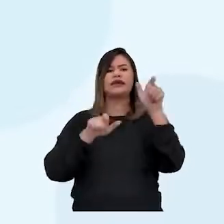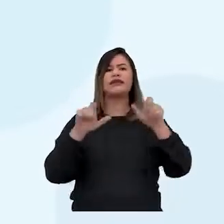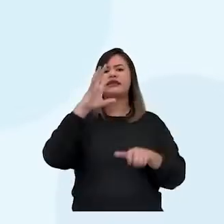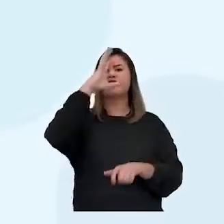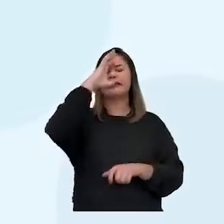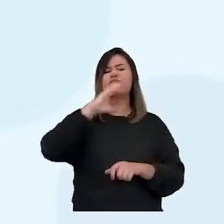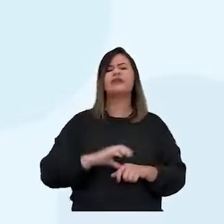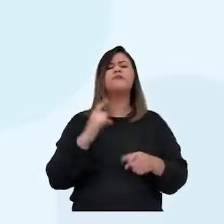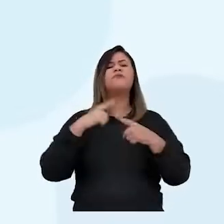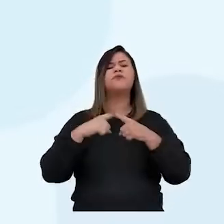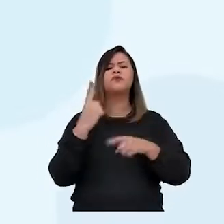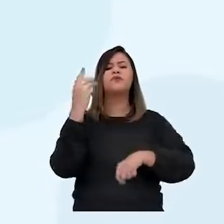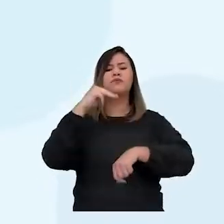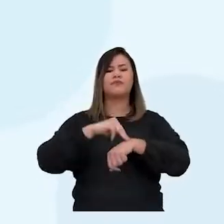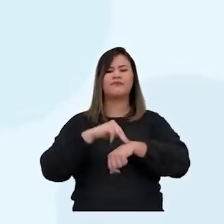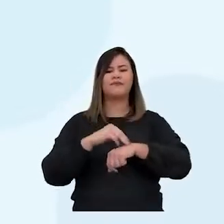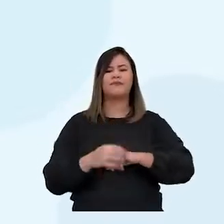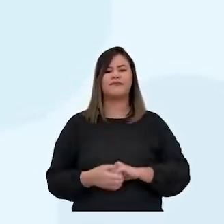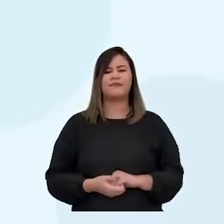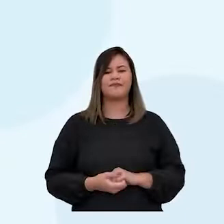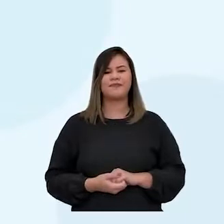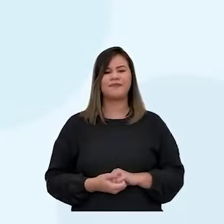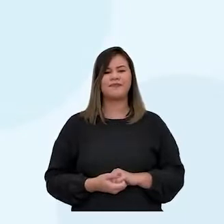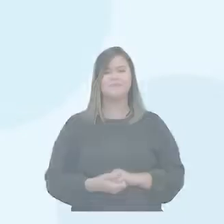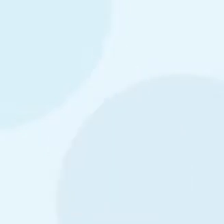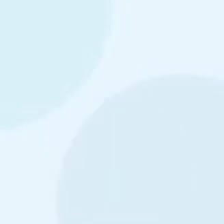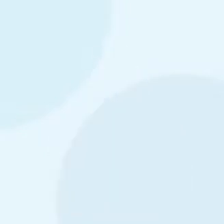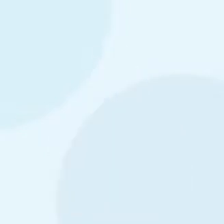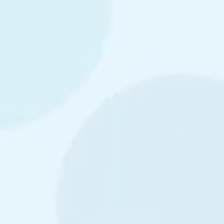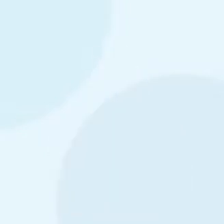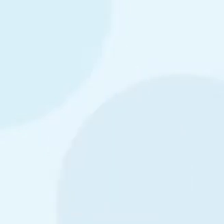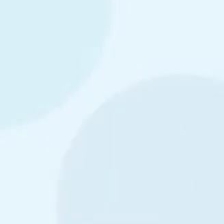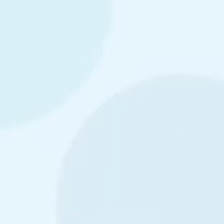Mais um minutinho e já voltamos.